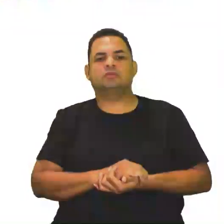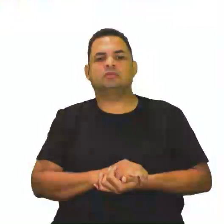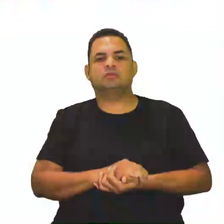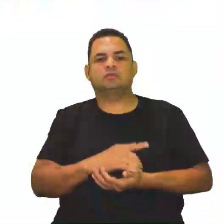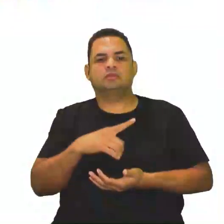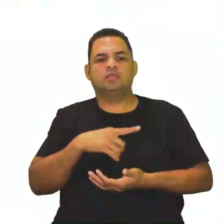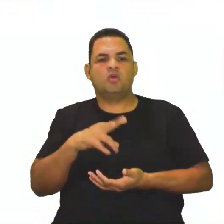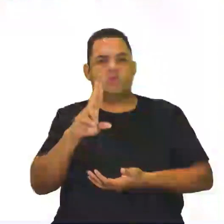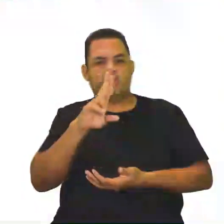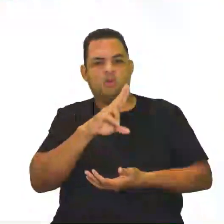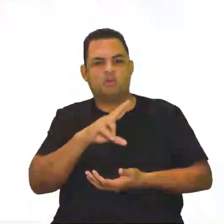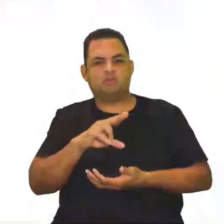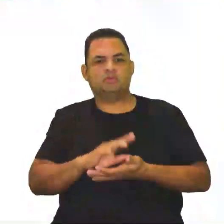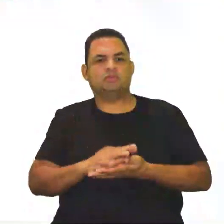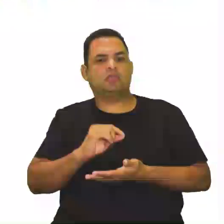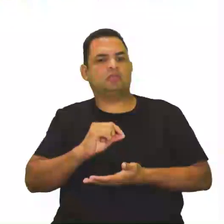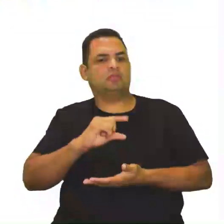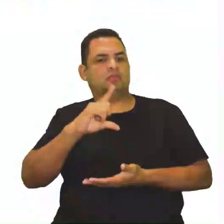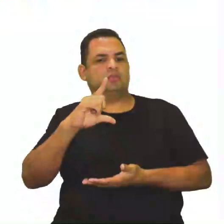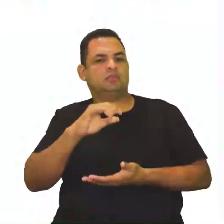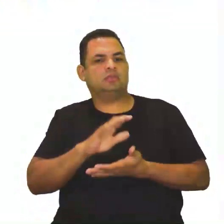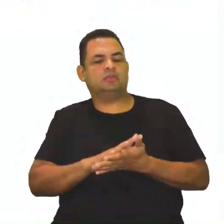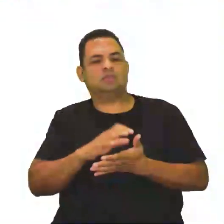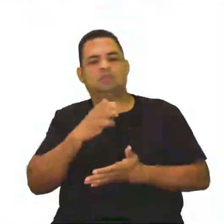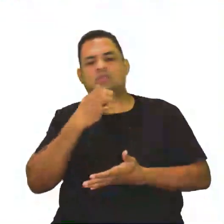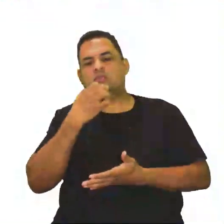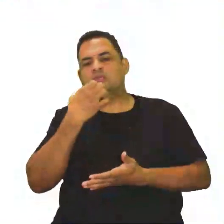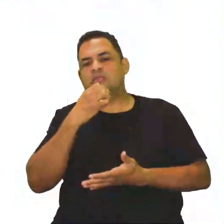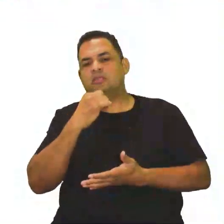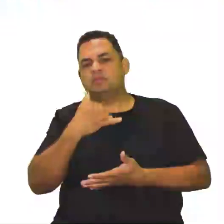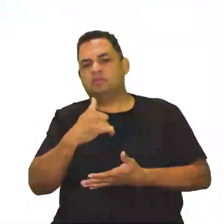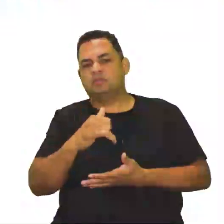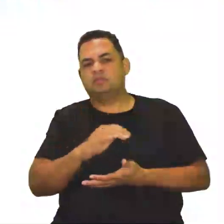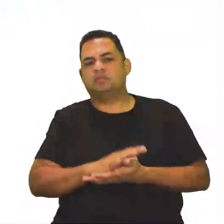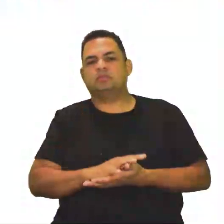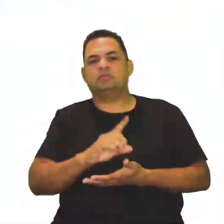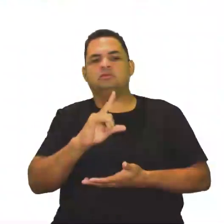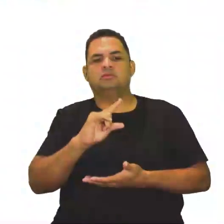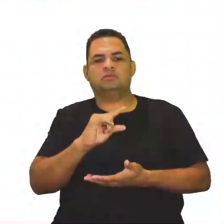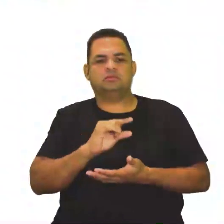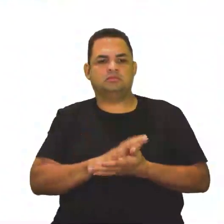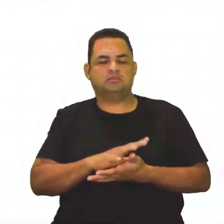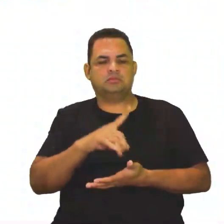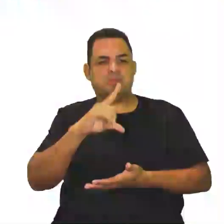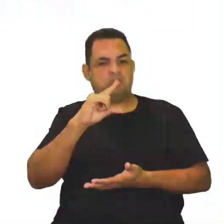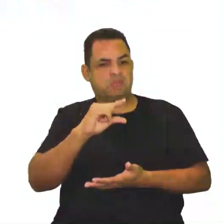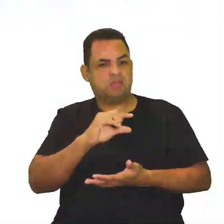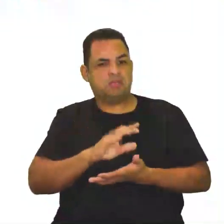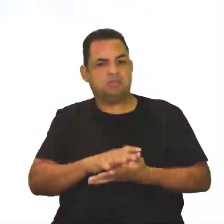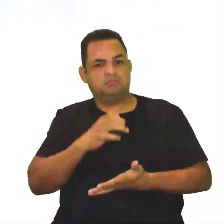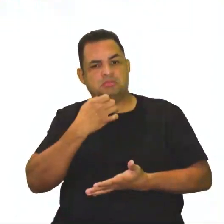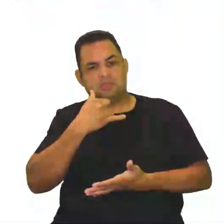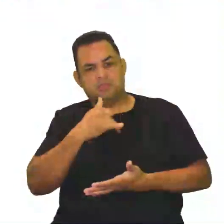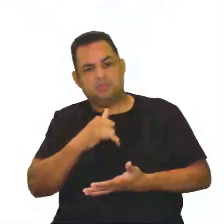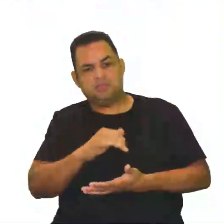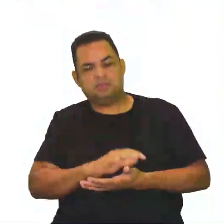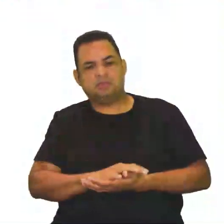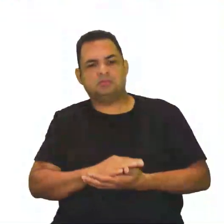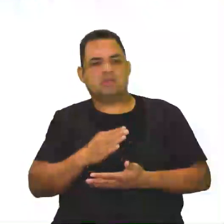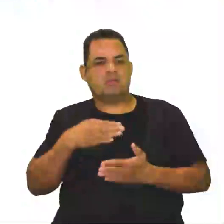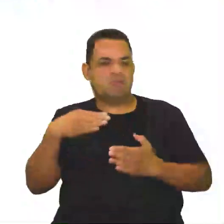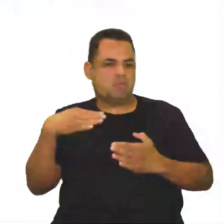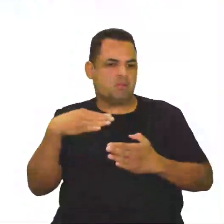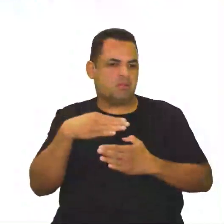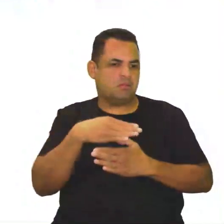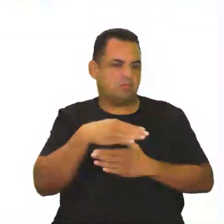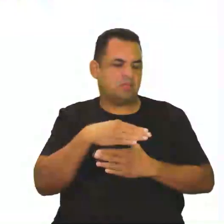mais energia elétrica? Consumirá menos energia elétrica? Será percorrido por uma corrente elétrica maior? Será percorrido por